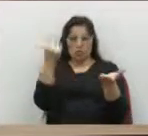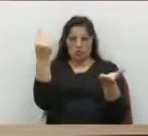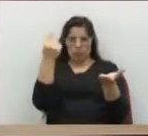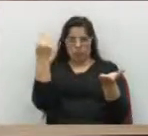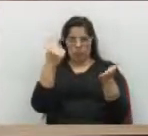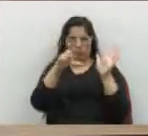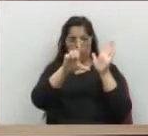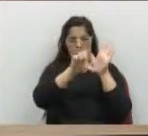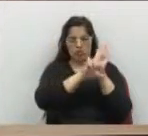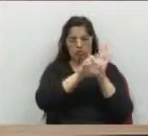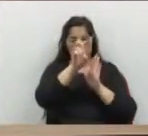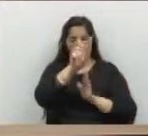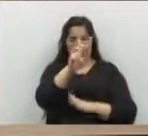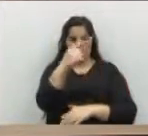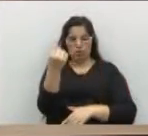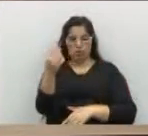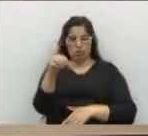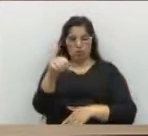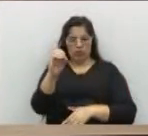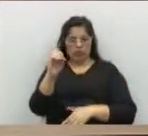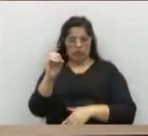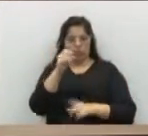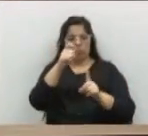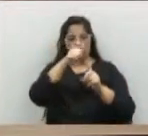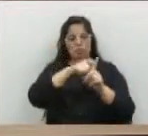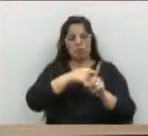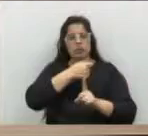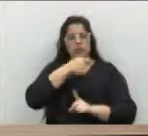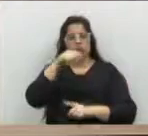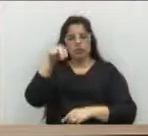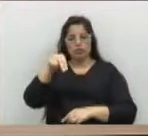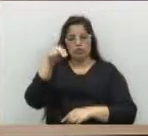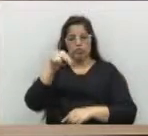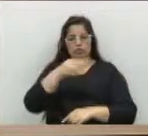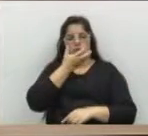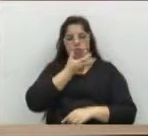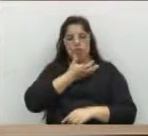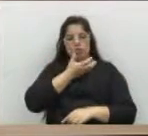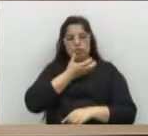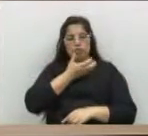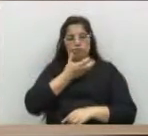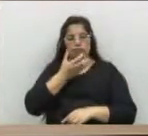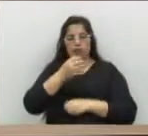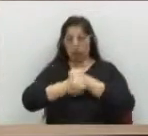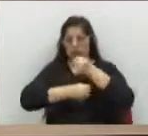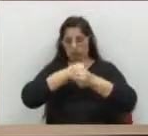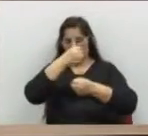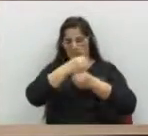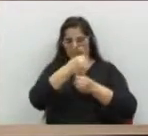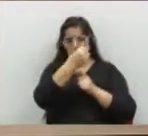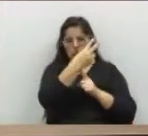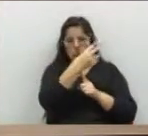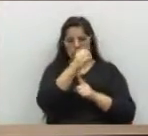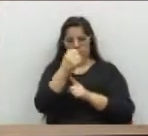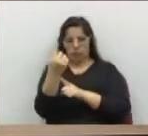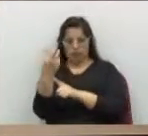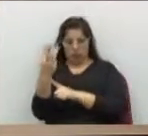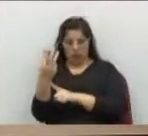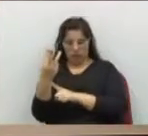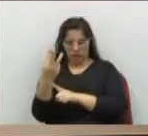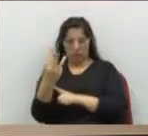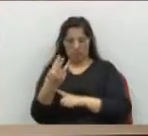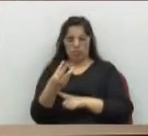5.180, de 23 de novembro de 2013, que responsabiliza as empresas que fazem transporte escolar